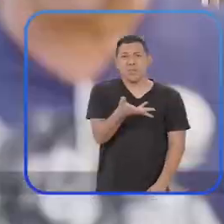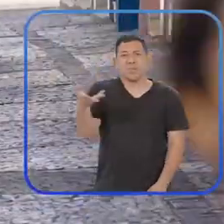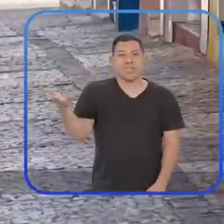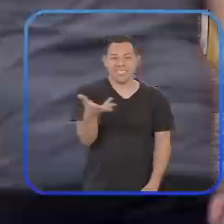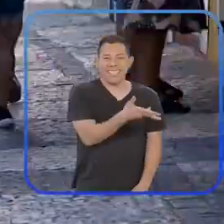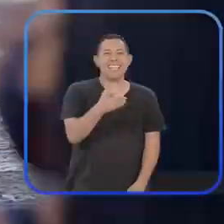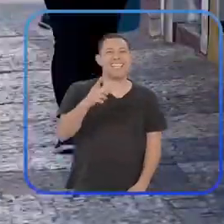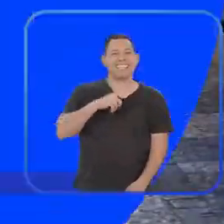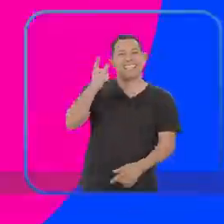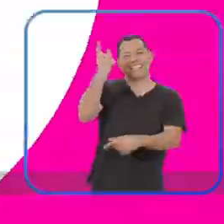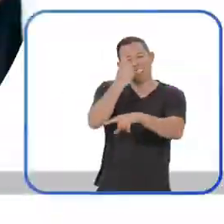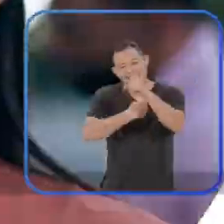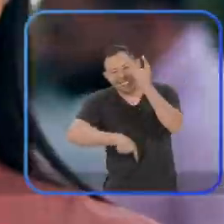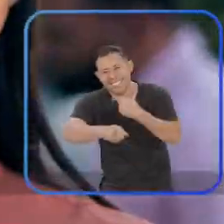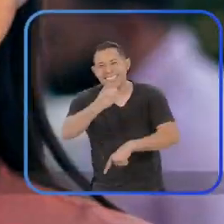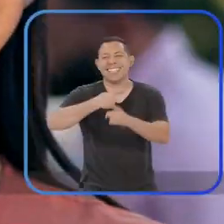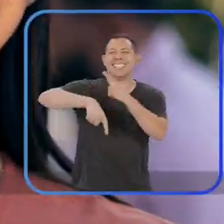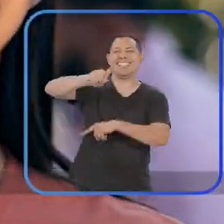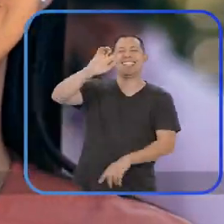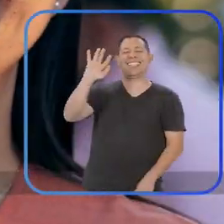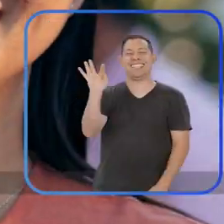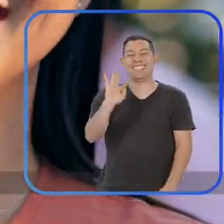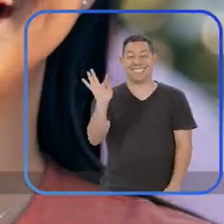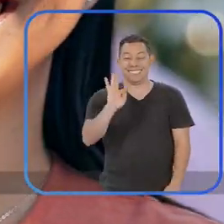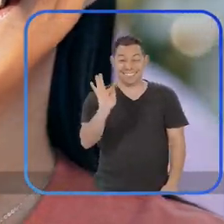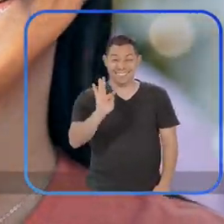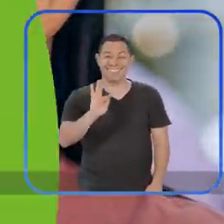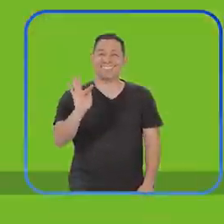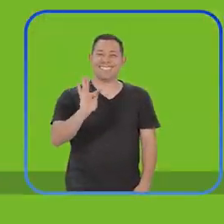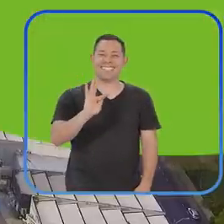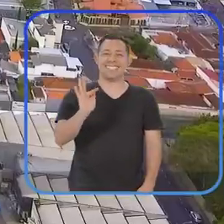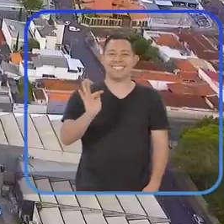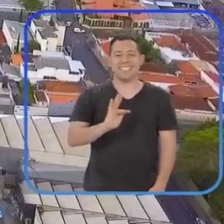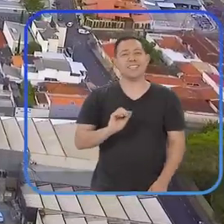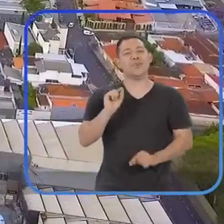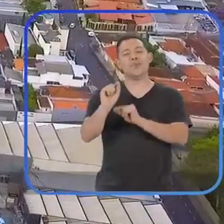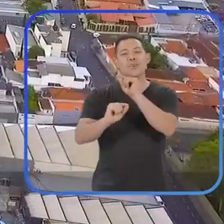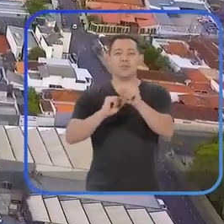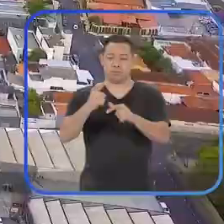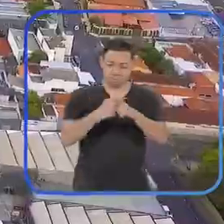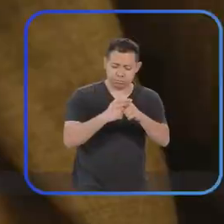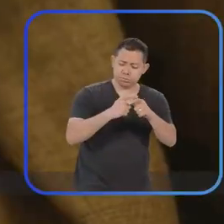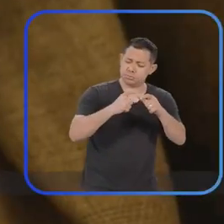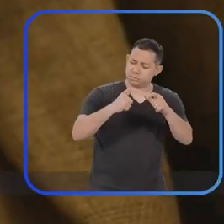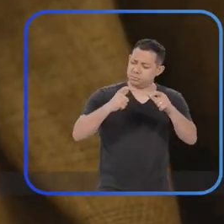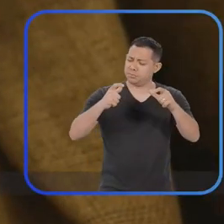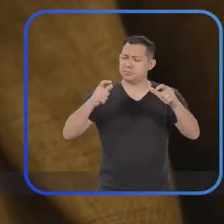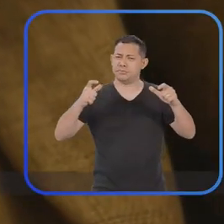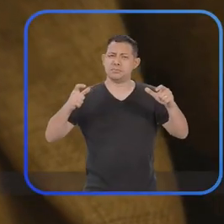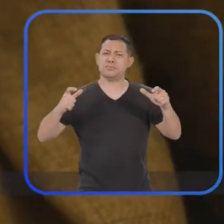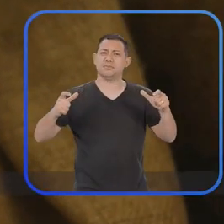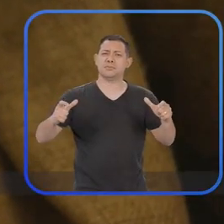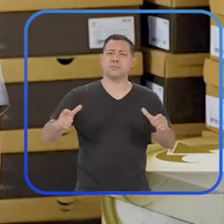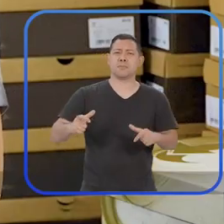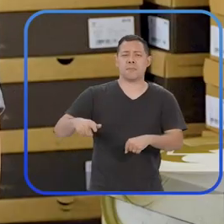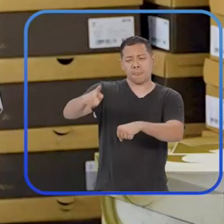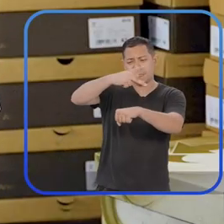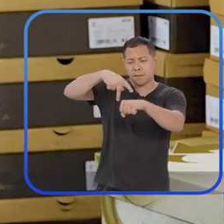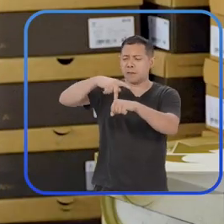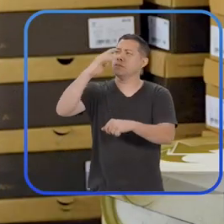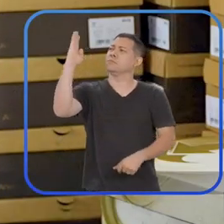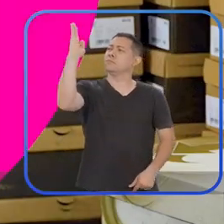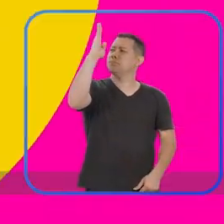ligeira ainda. Essa é a nossa Franca, de tão grande construiu seus próprios trilhos